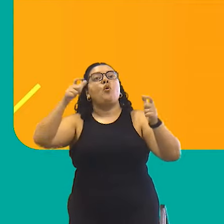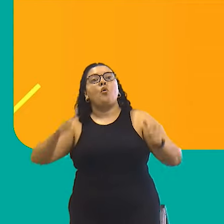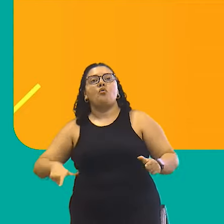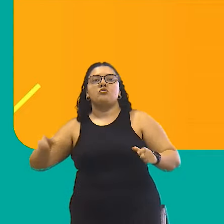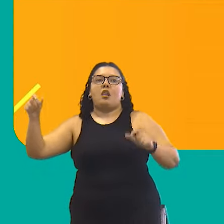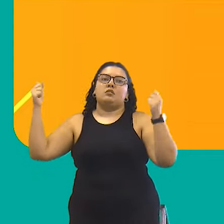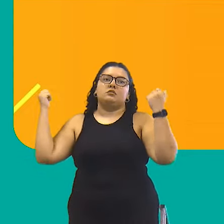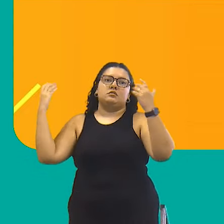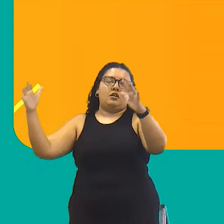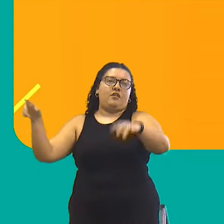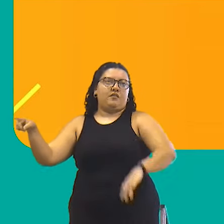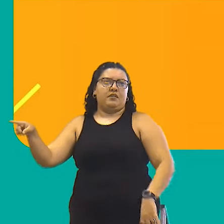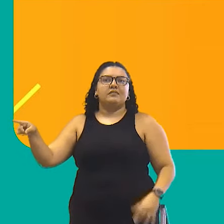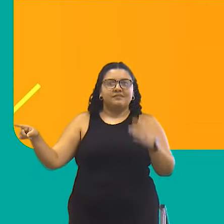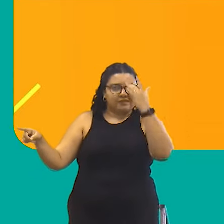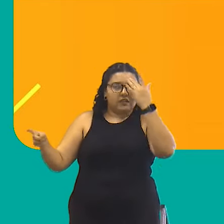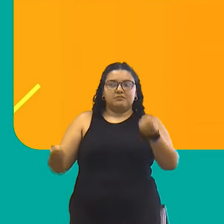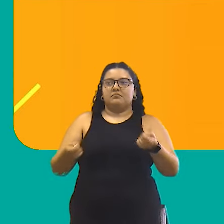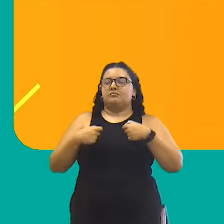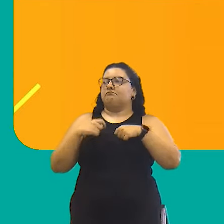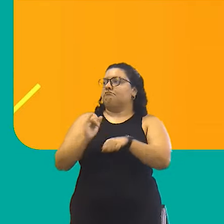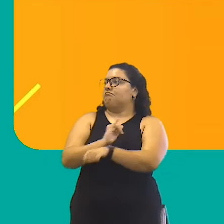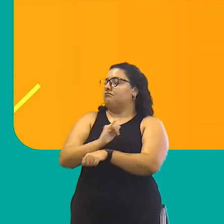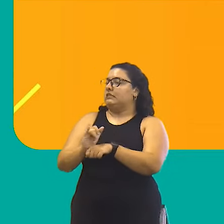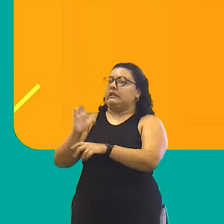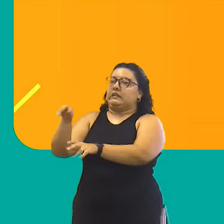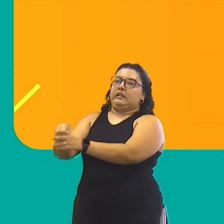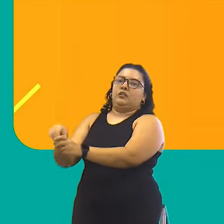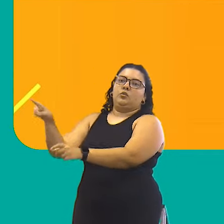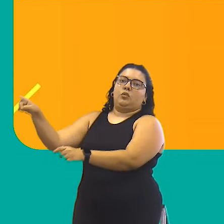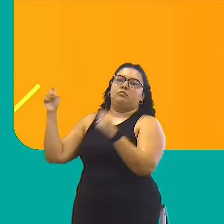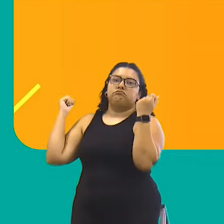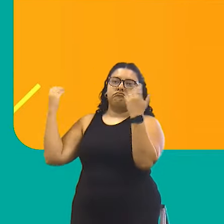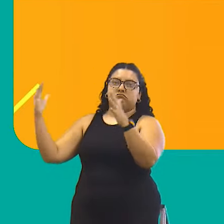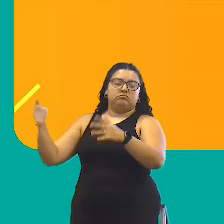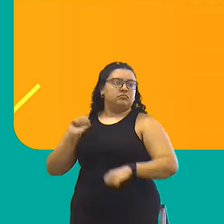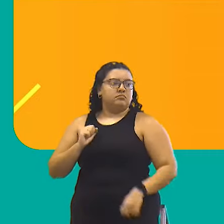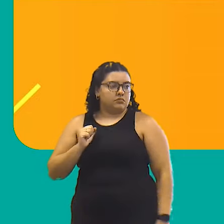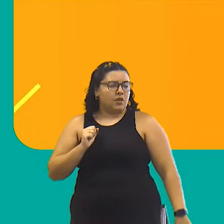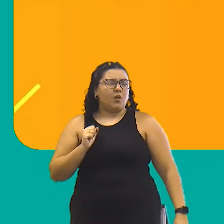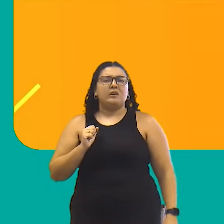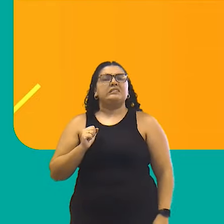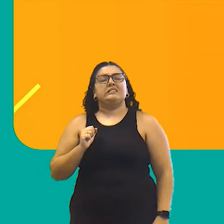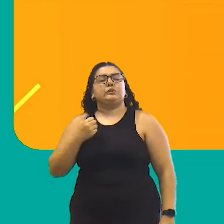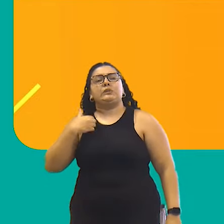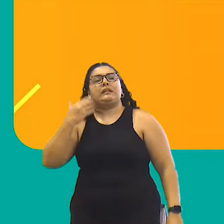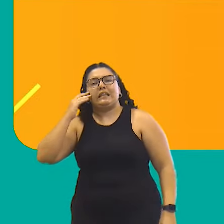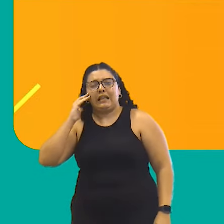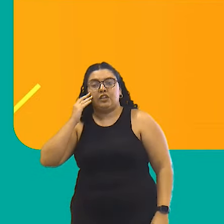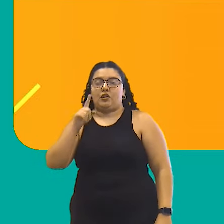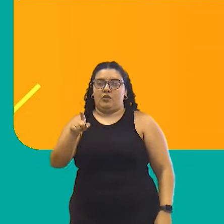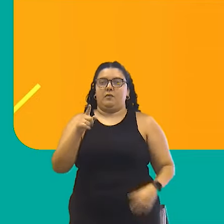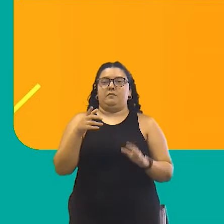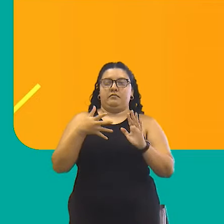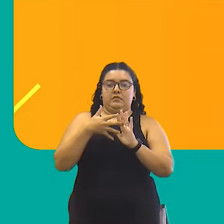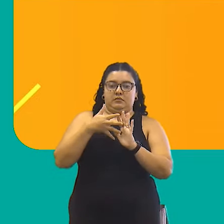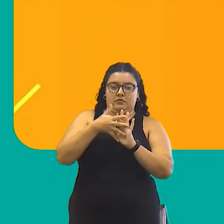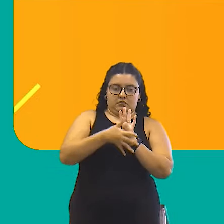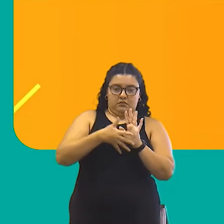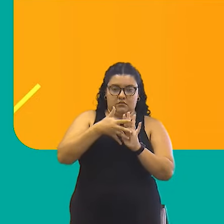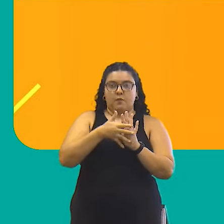selva, não é mais fácil você saber o que fazer? Você fala, Douglas, como assim? O início da questão é uma selva.